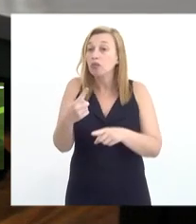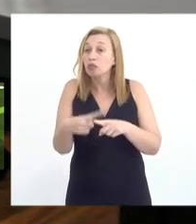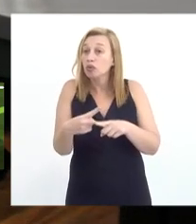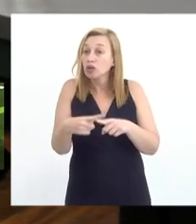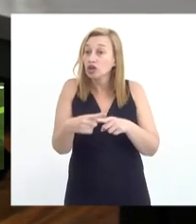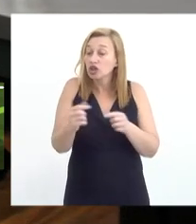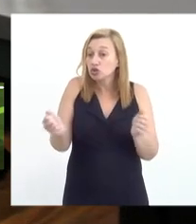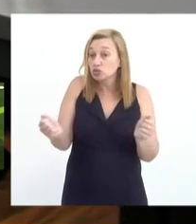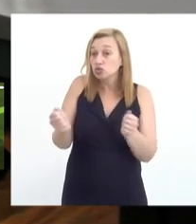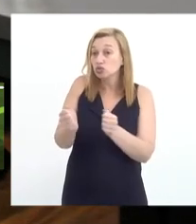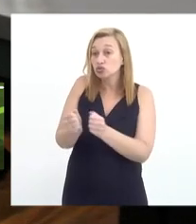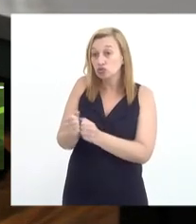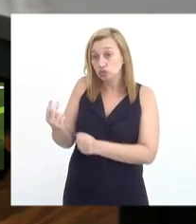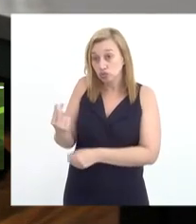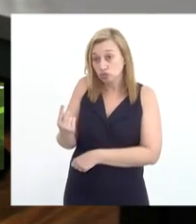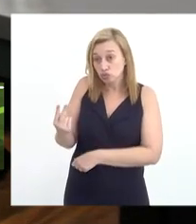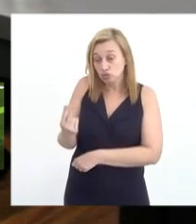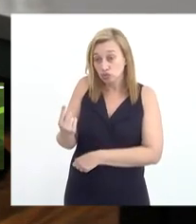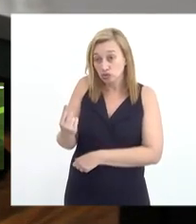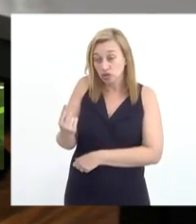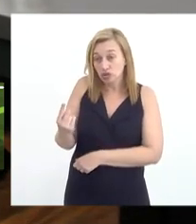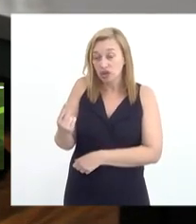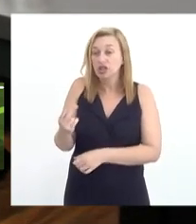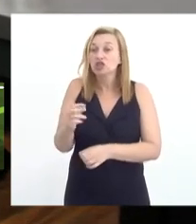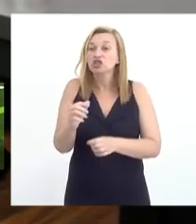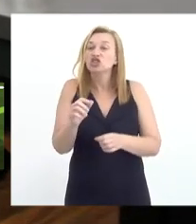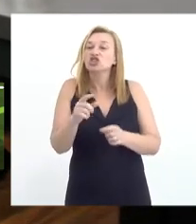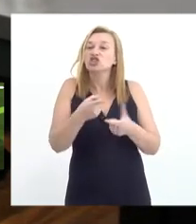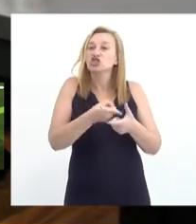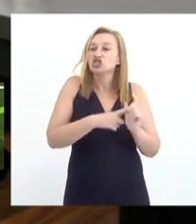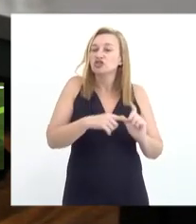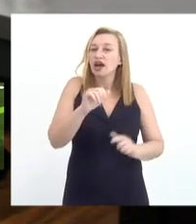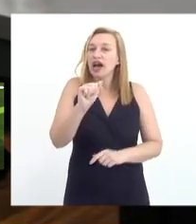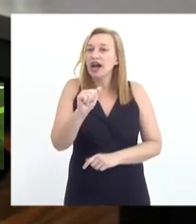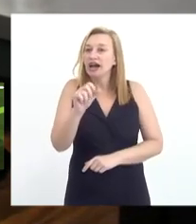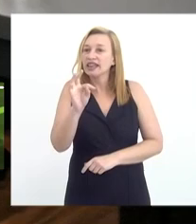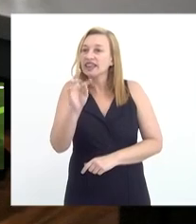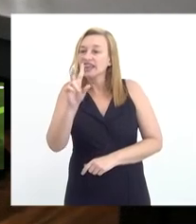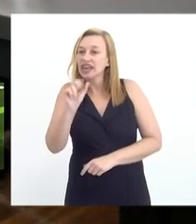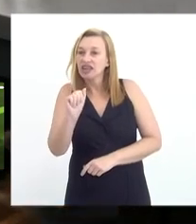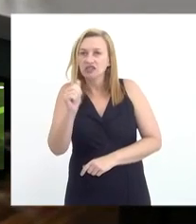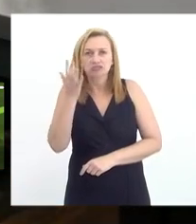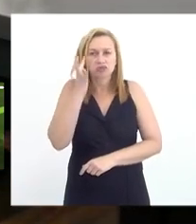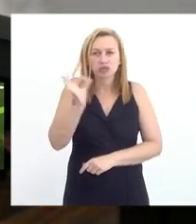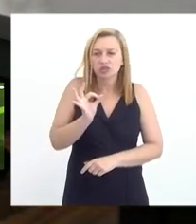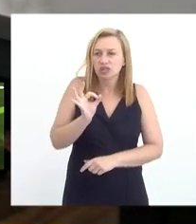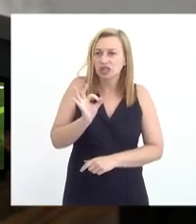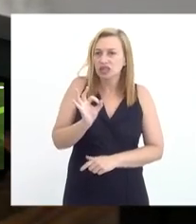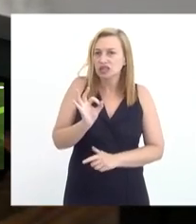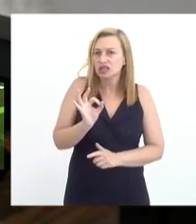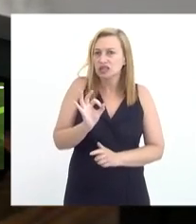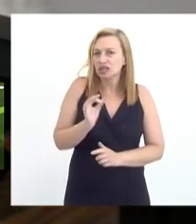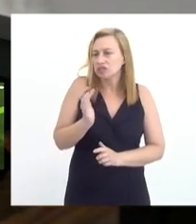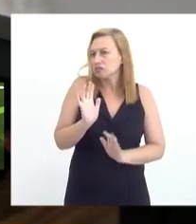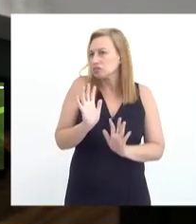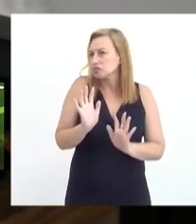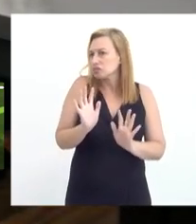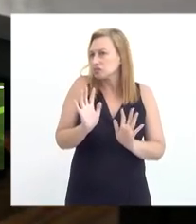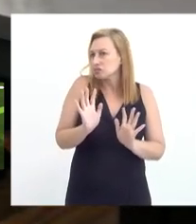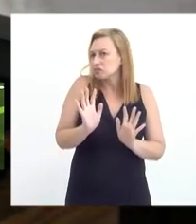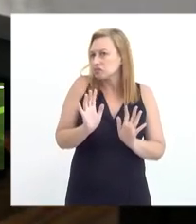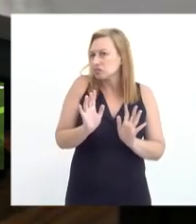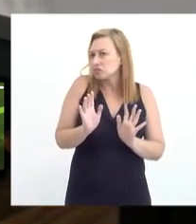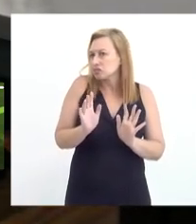Ambos Falando De dívida Ativa Eu não sei Se foi proposital Está uma